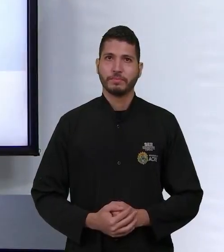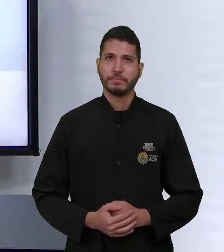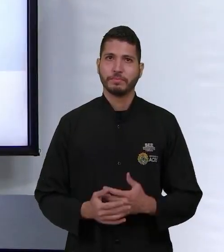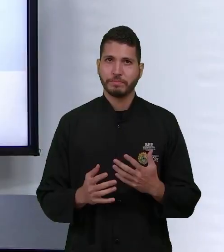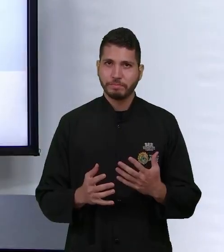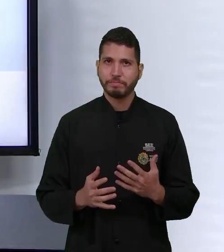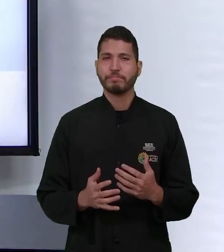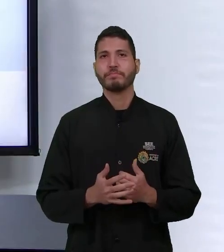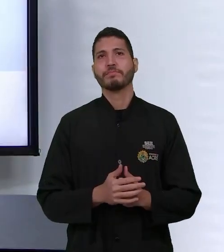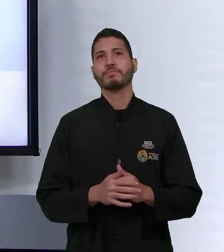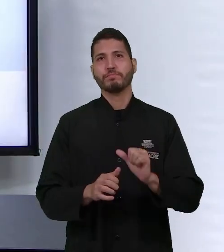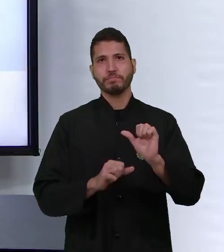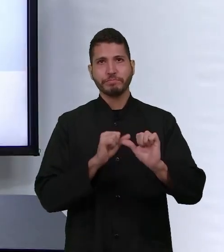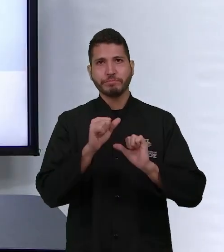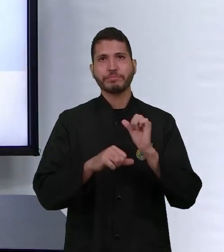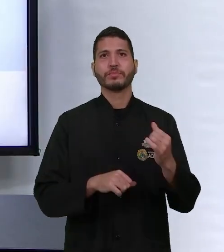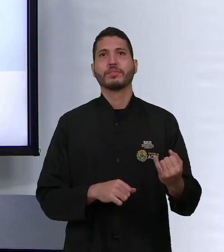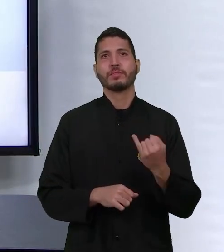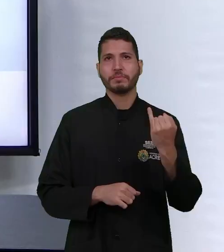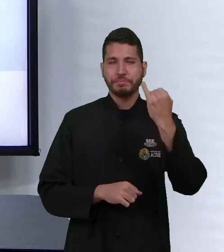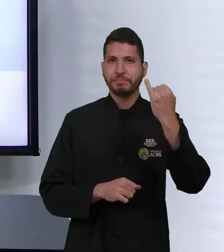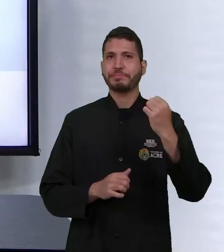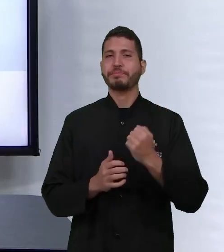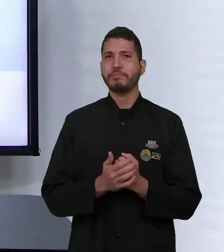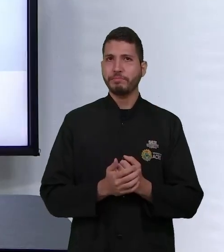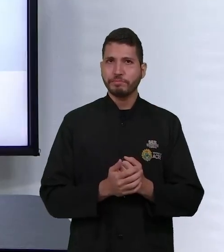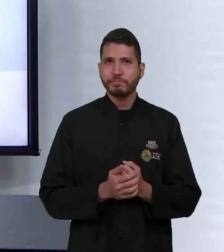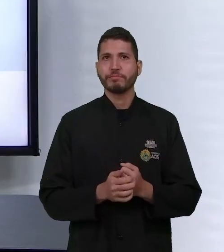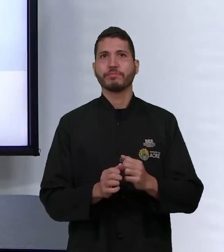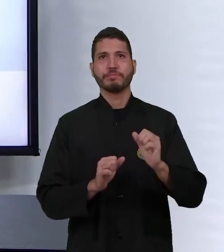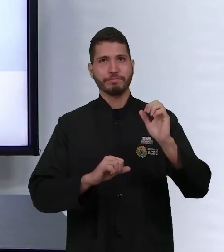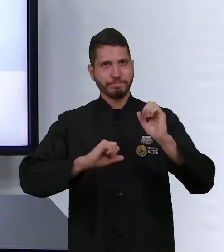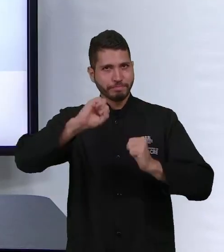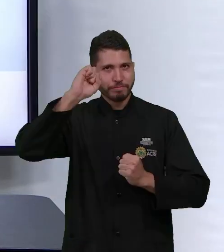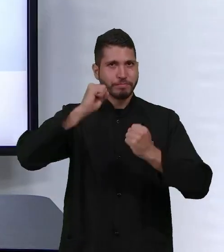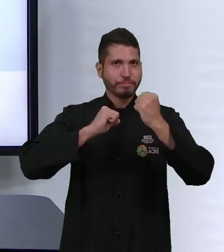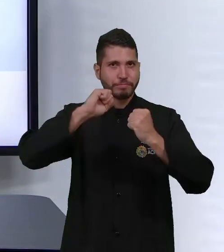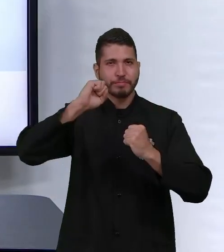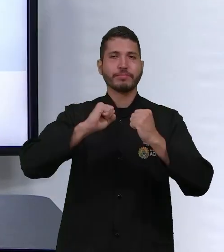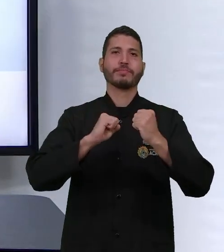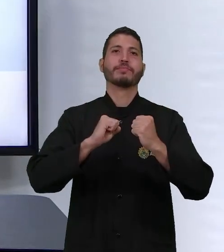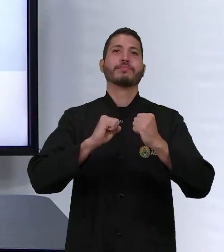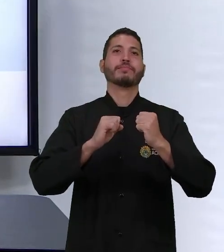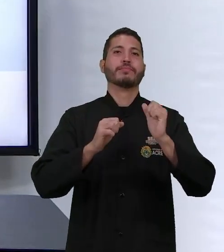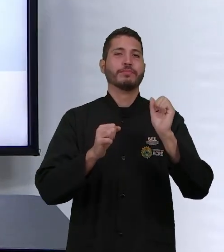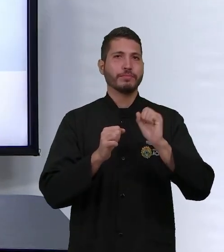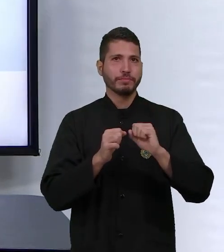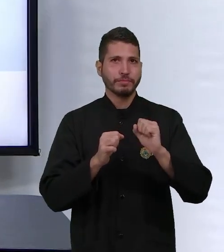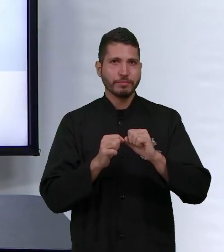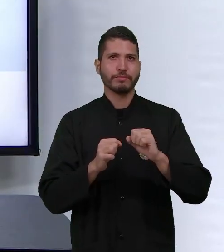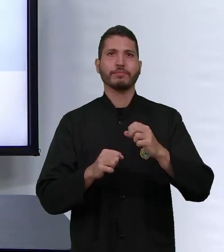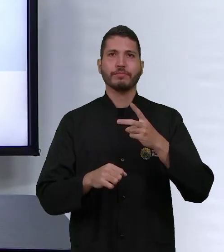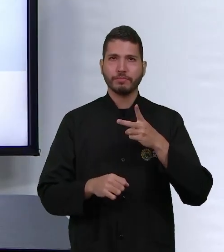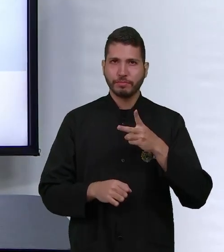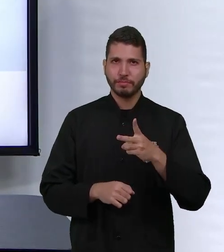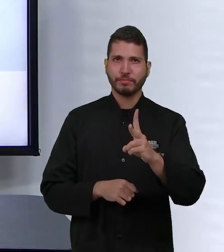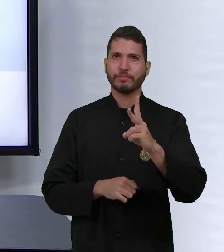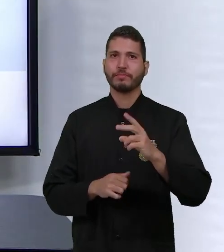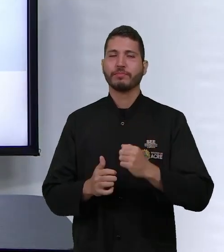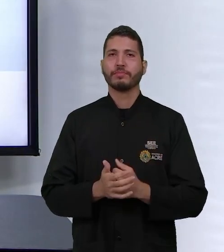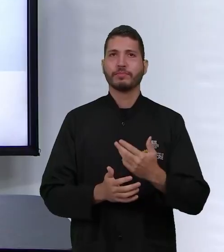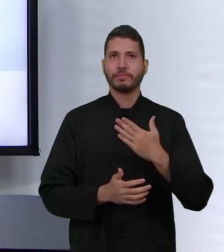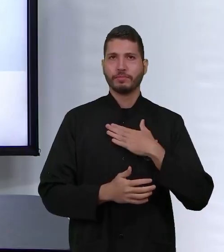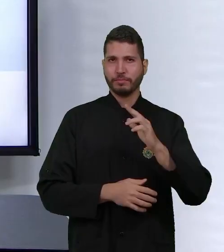A mudança significativa nos meios de produção continua. Sejam todos bem-vindos à nossa aula. Eu me chamo Paulo